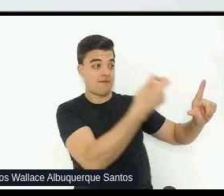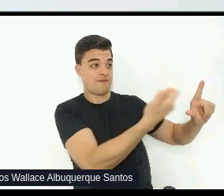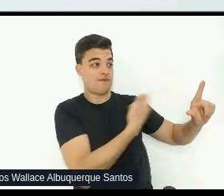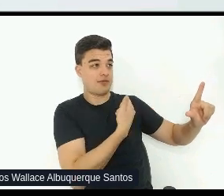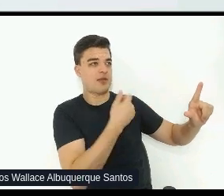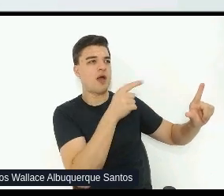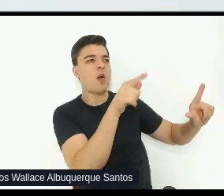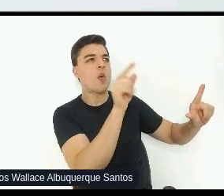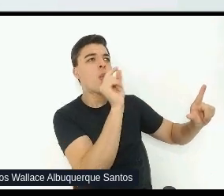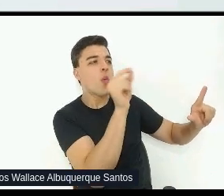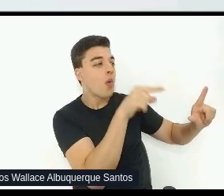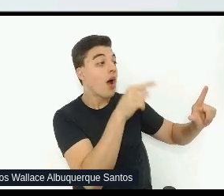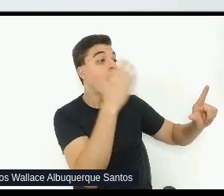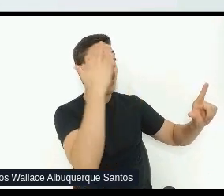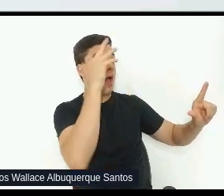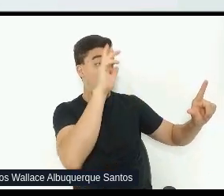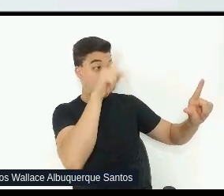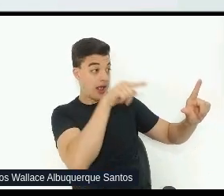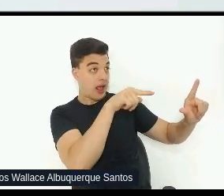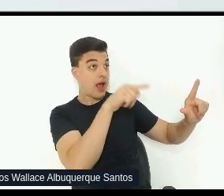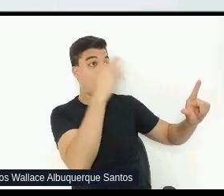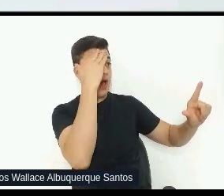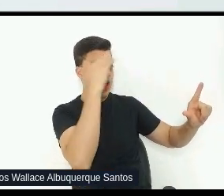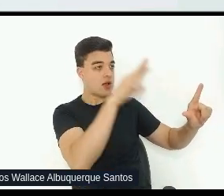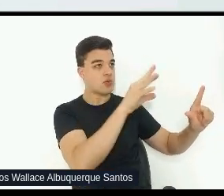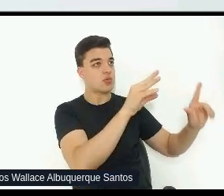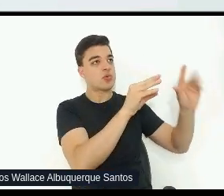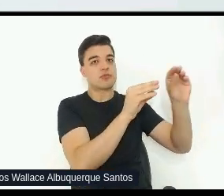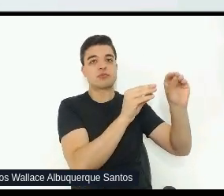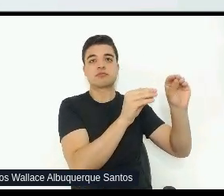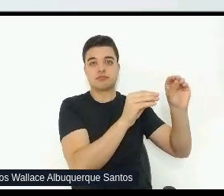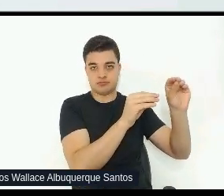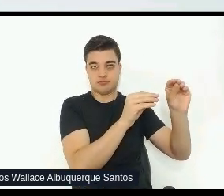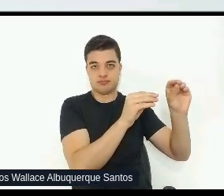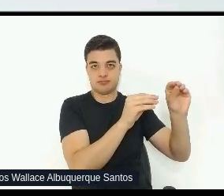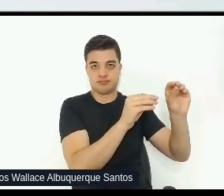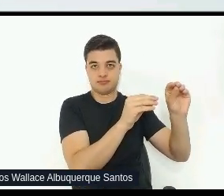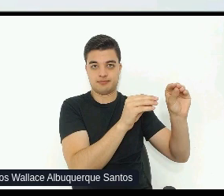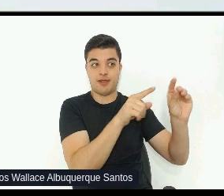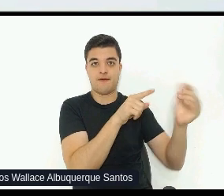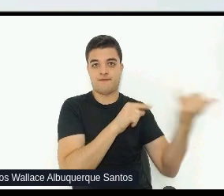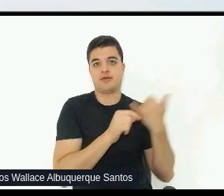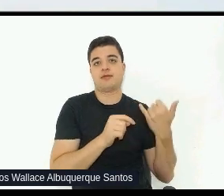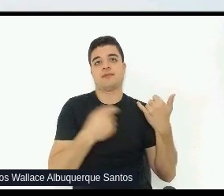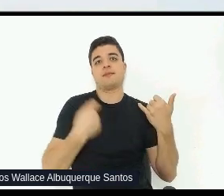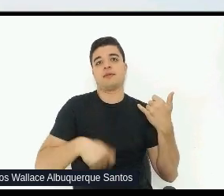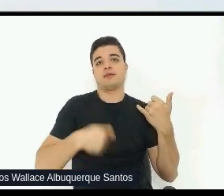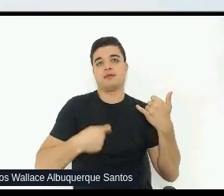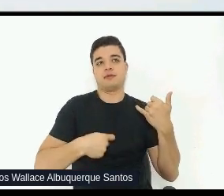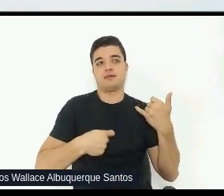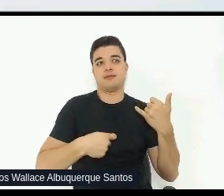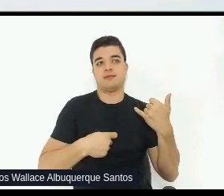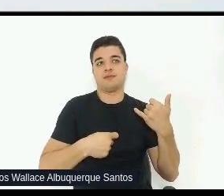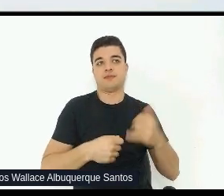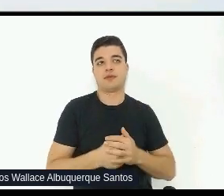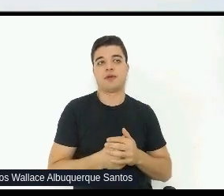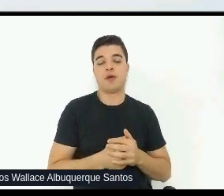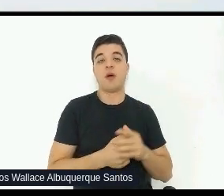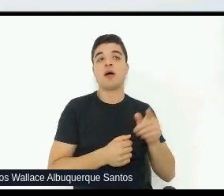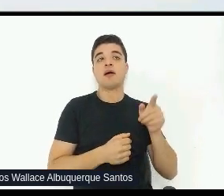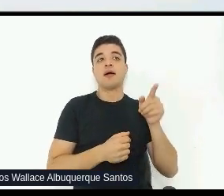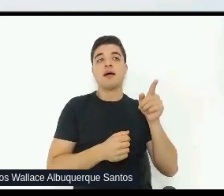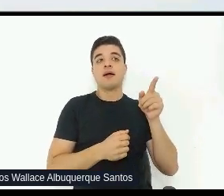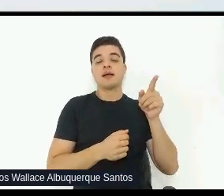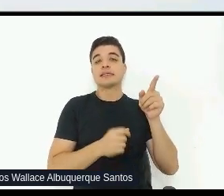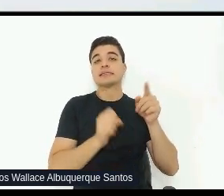preciso informar isso não só por cor, então, por exemplo, aqui não adiantaria nada para mim se esse input ficasse